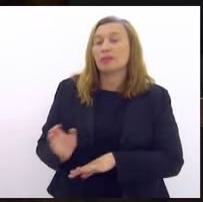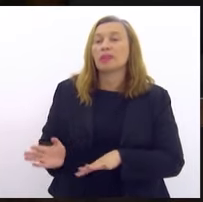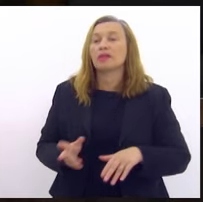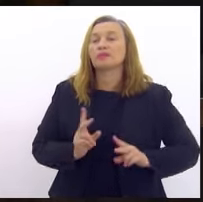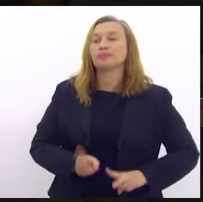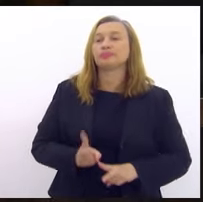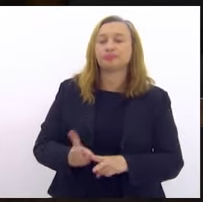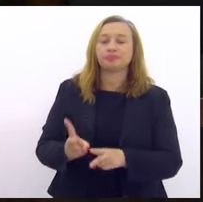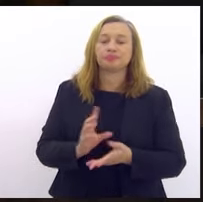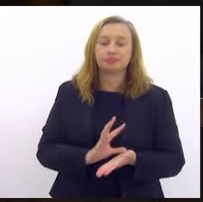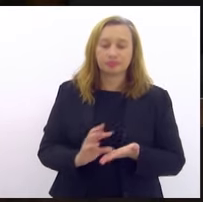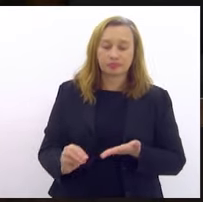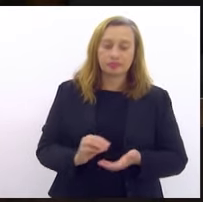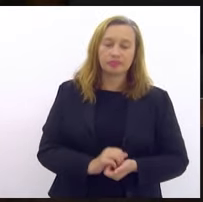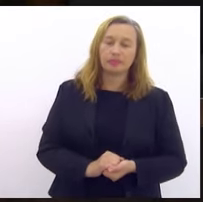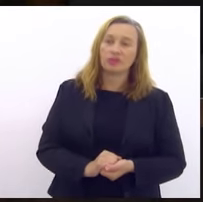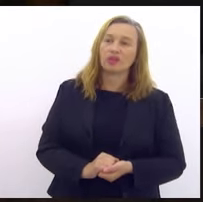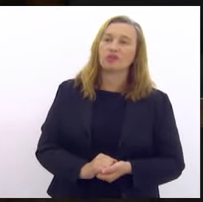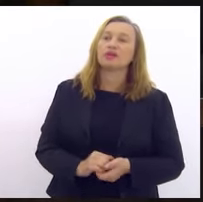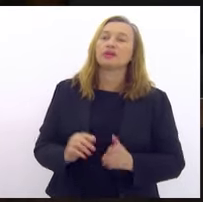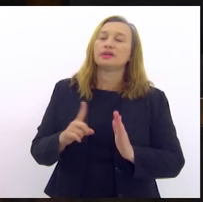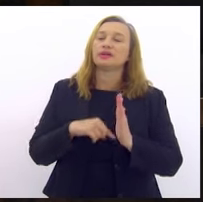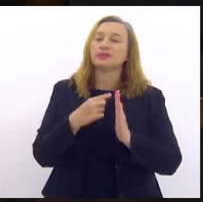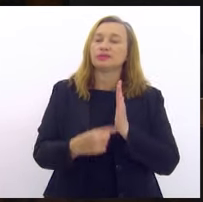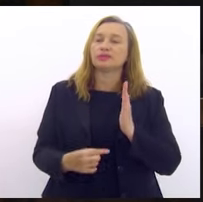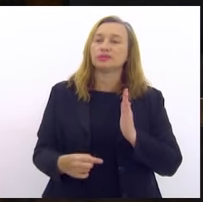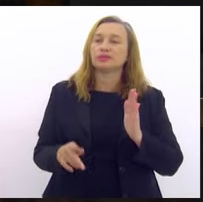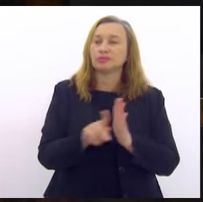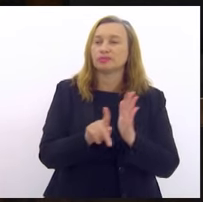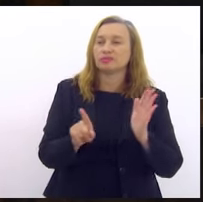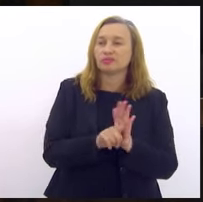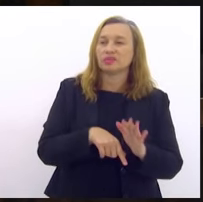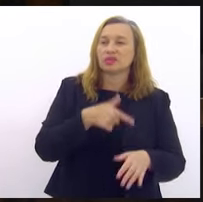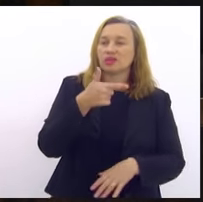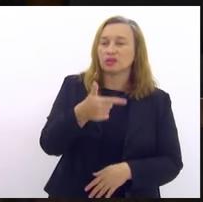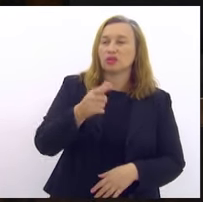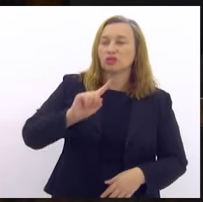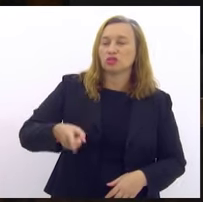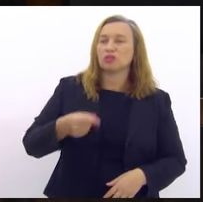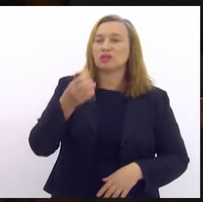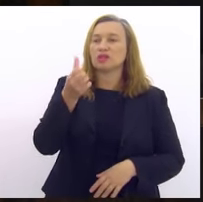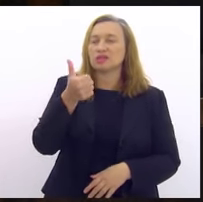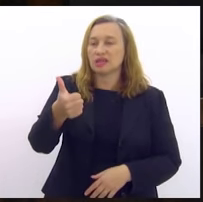Seguindo a pauta, veto total posto ao projeto de lei número